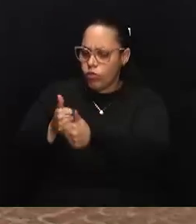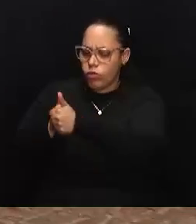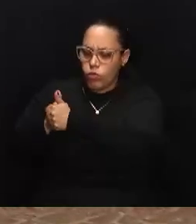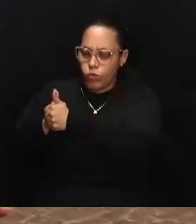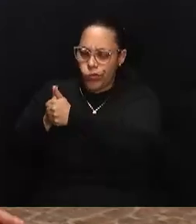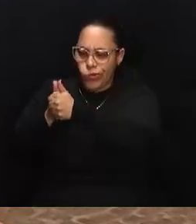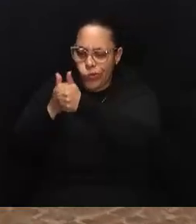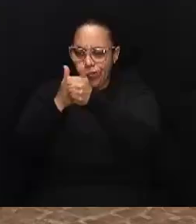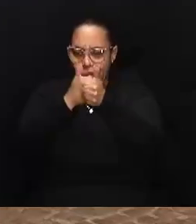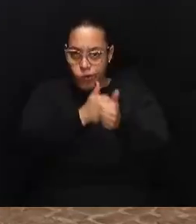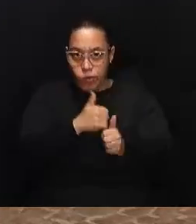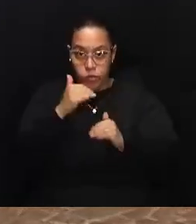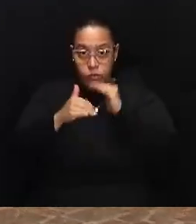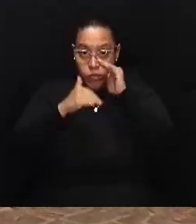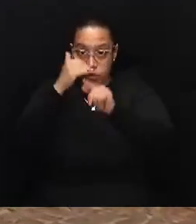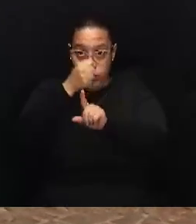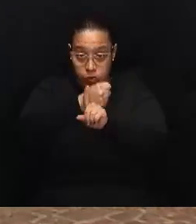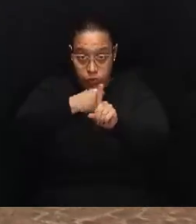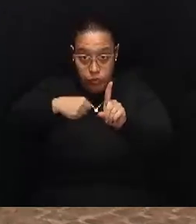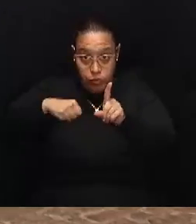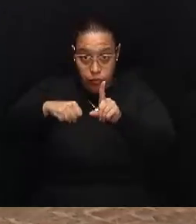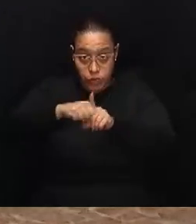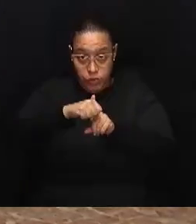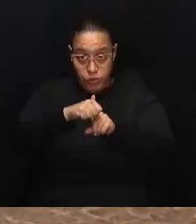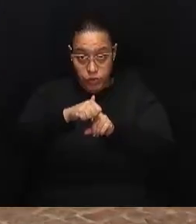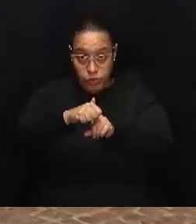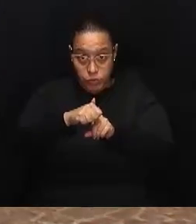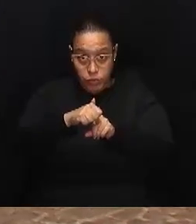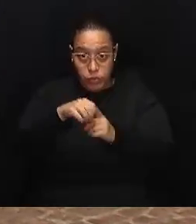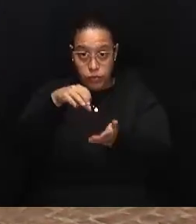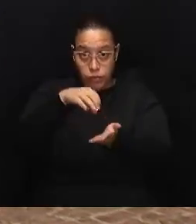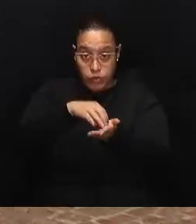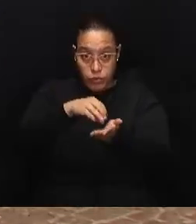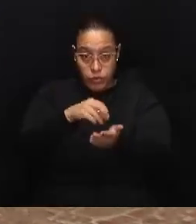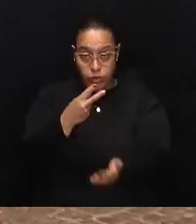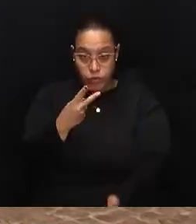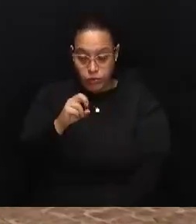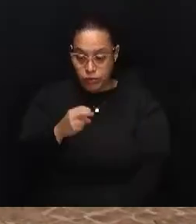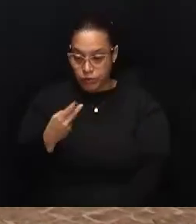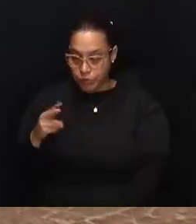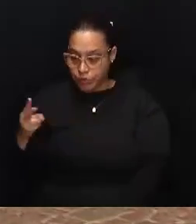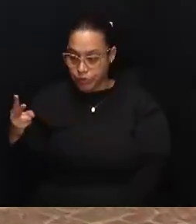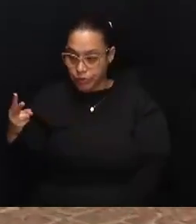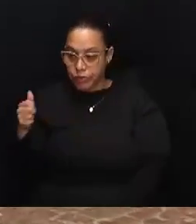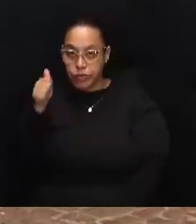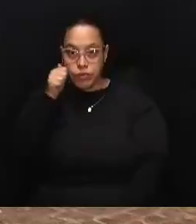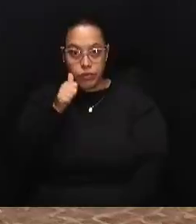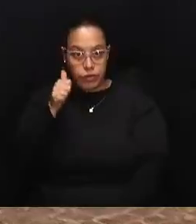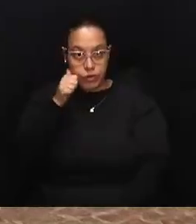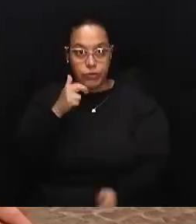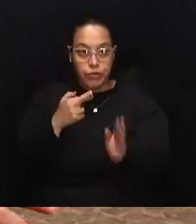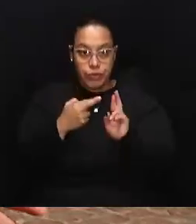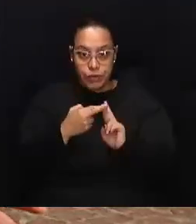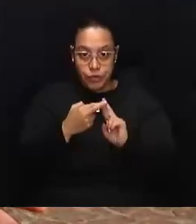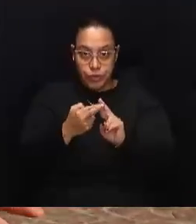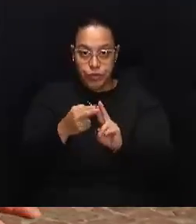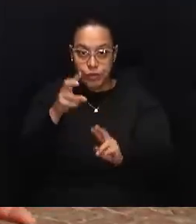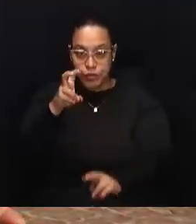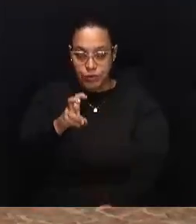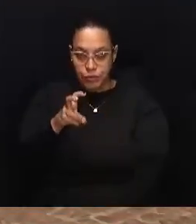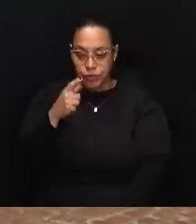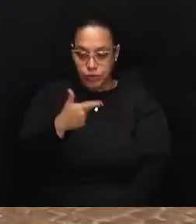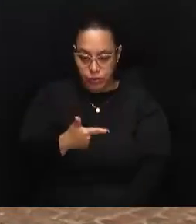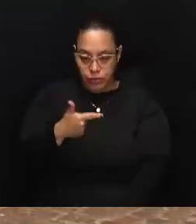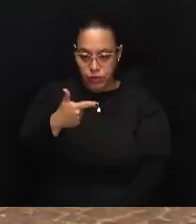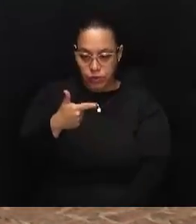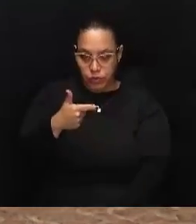município, acompanhando a evolução da sociedade. De acordo com o censo de 2022, as mulheres